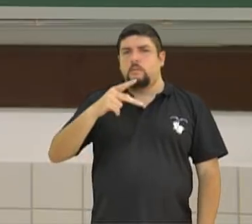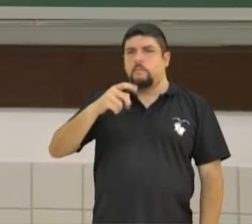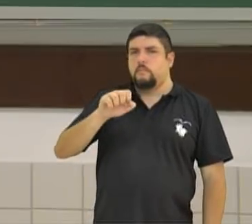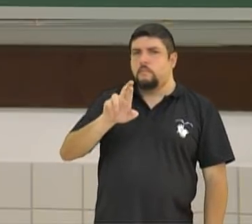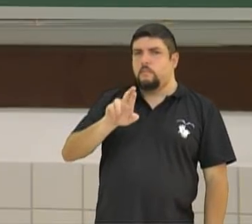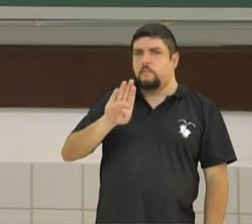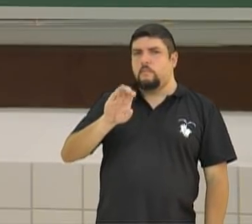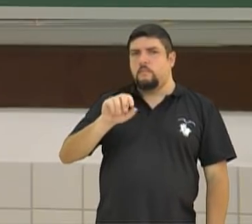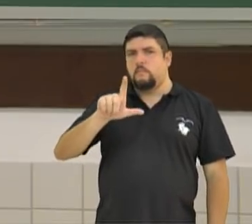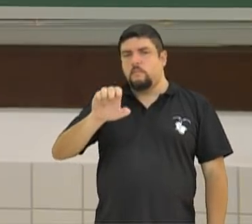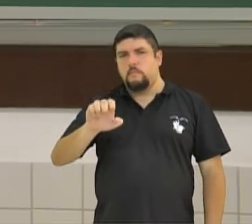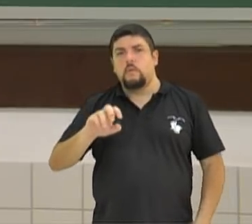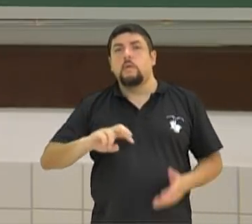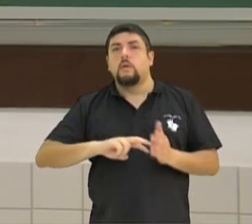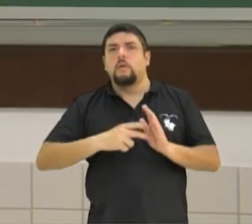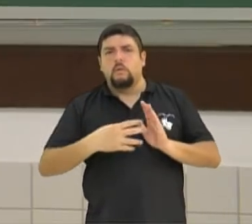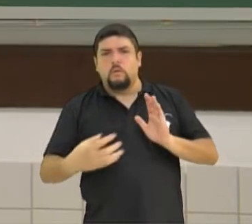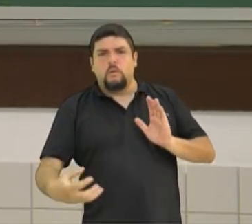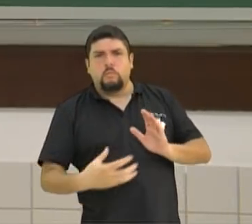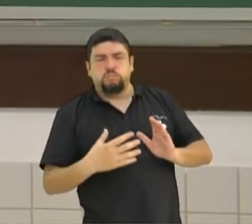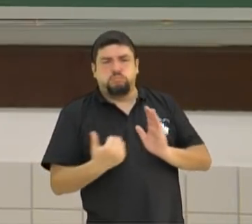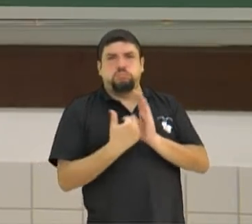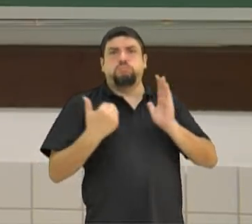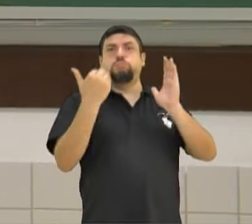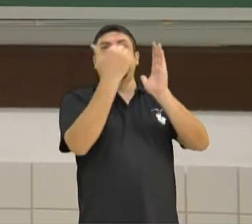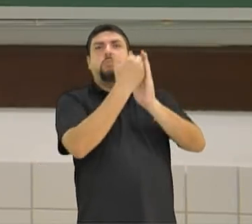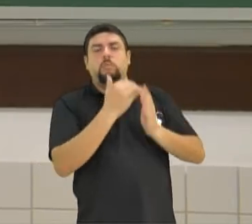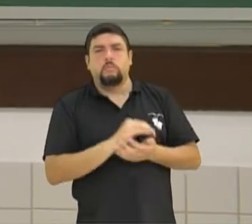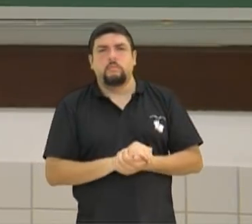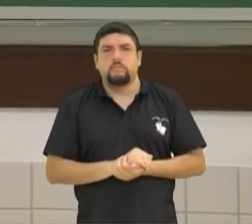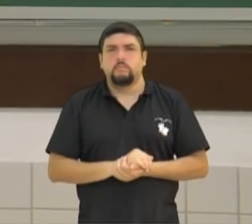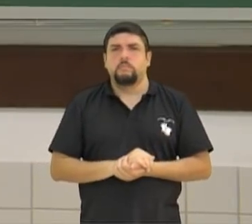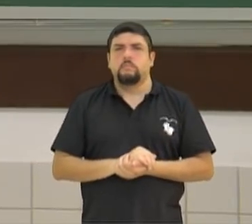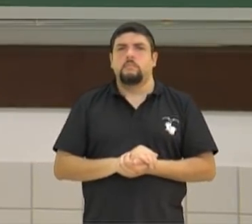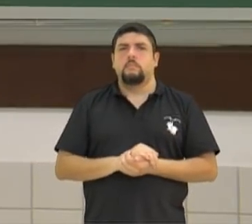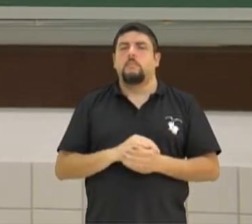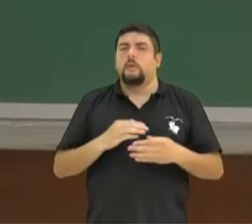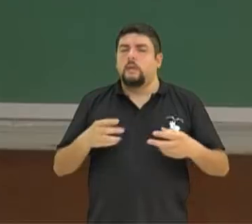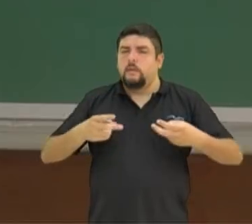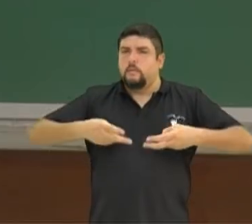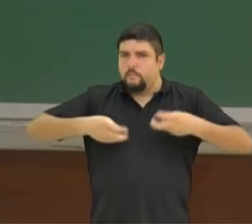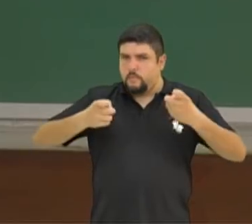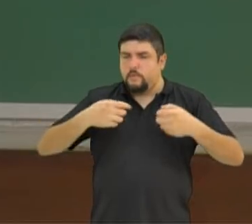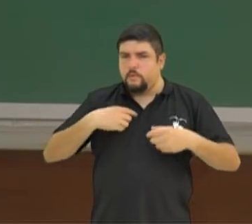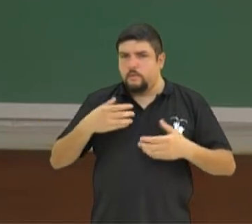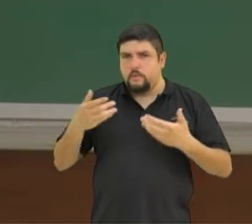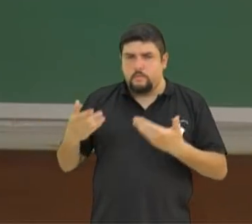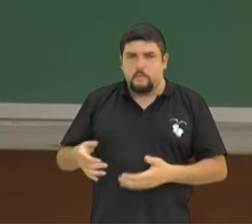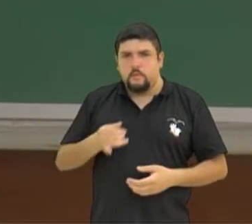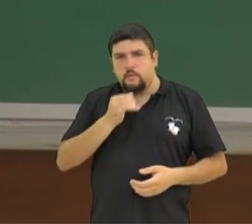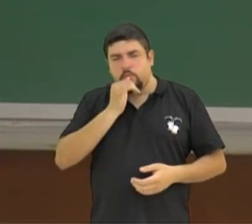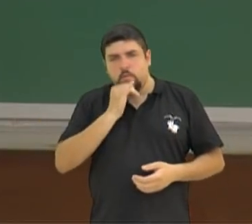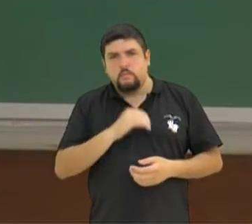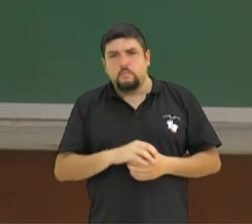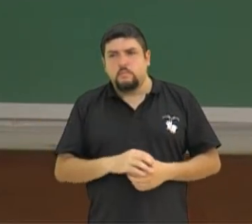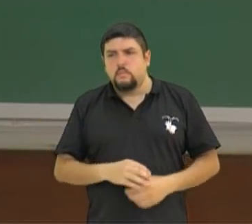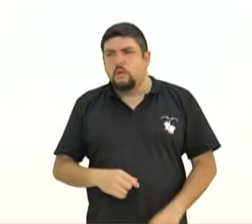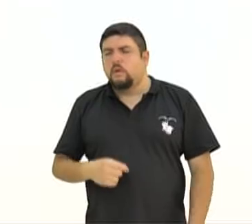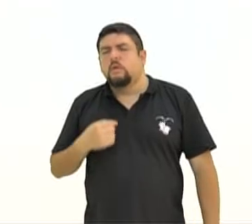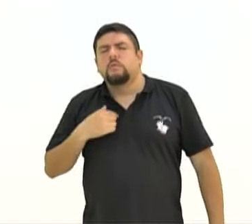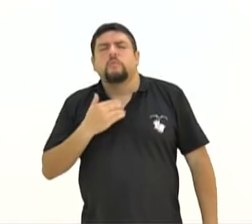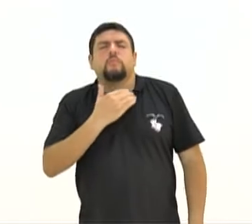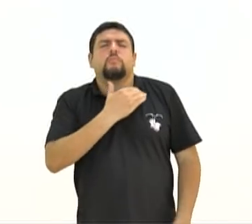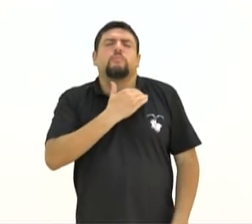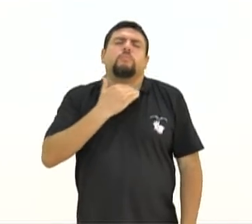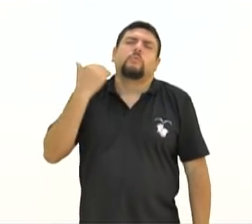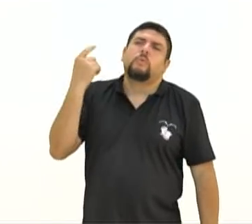de linguagem que representa um exagero. Né? Então, observem ali no nosso primeiro exemplo, né? Estou morrendo de vontade de